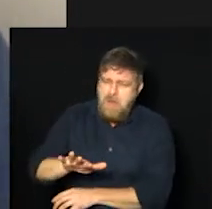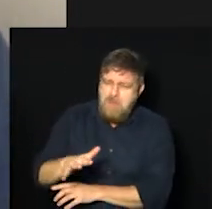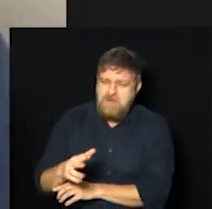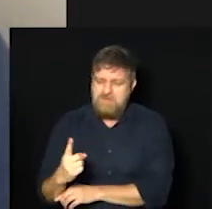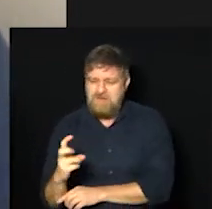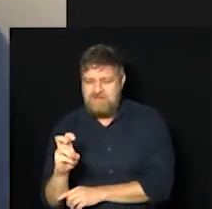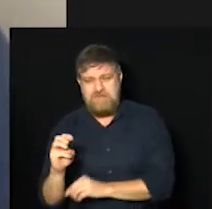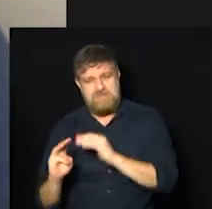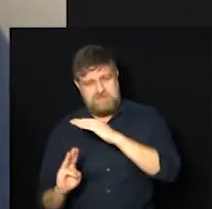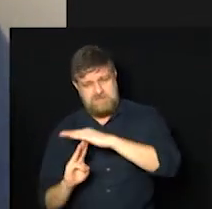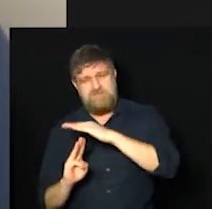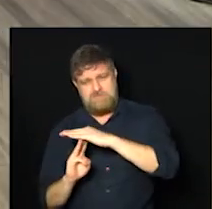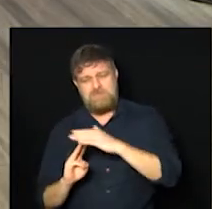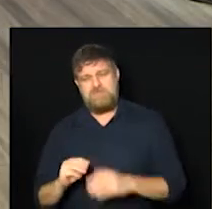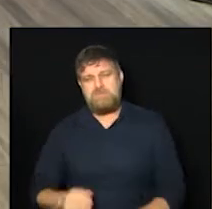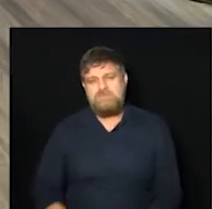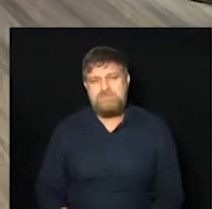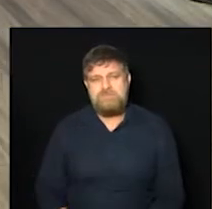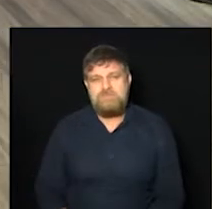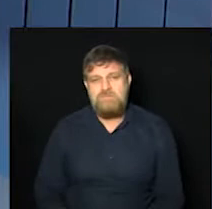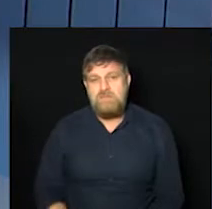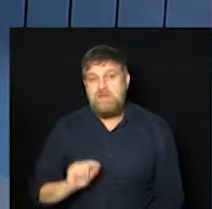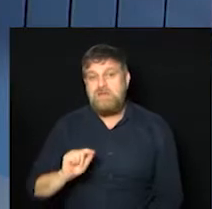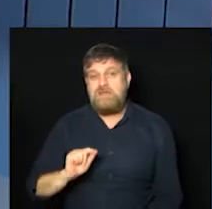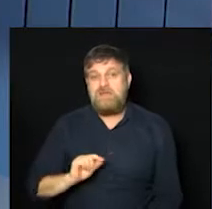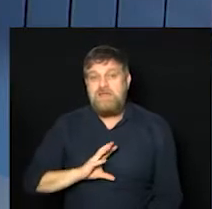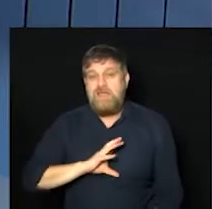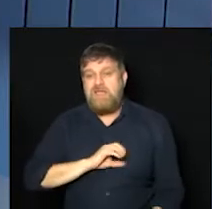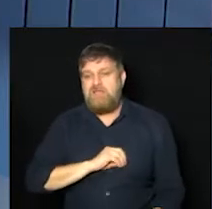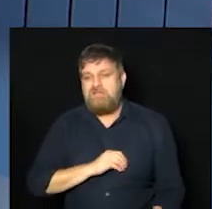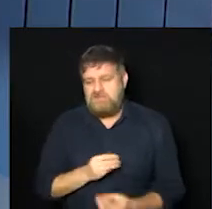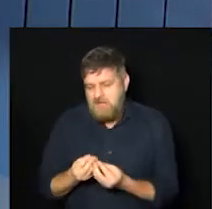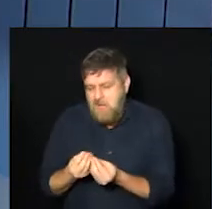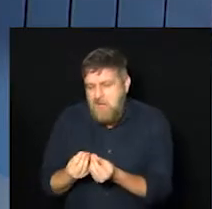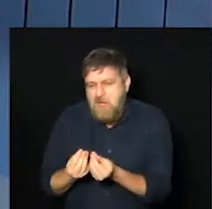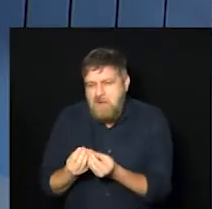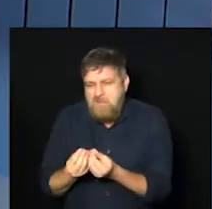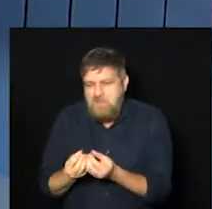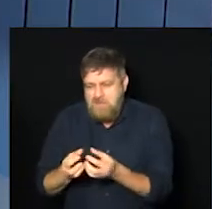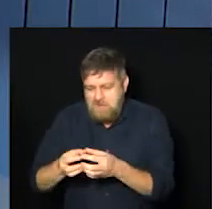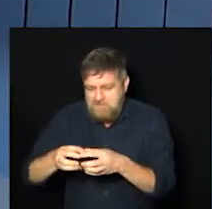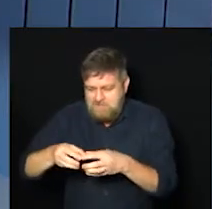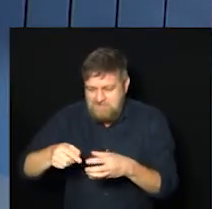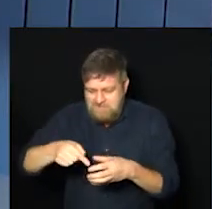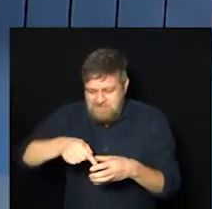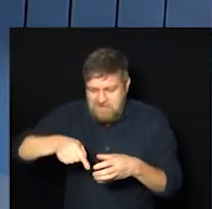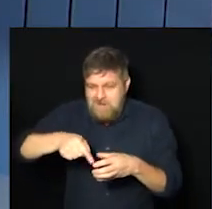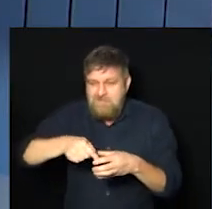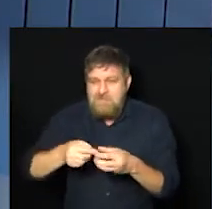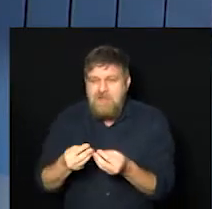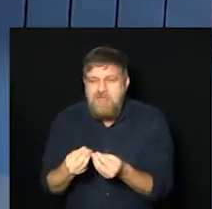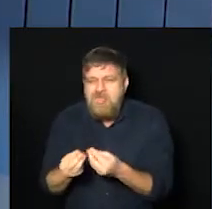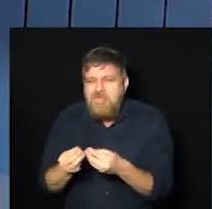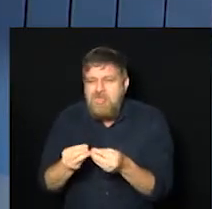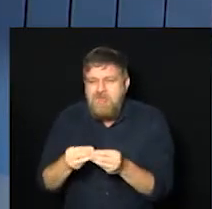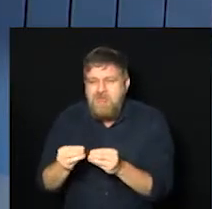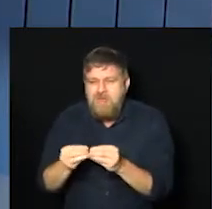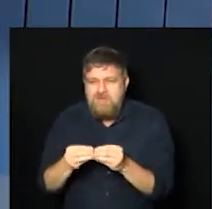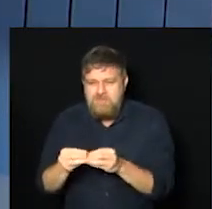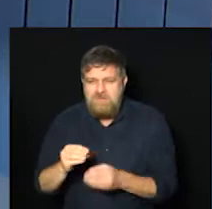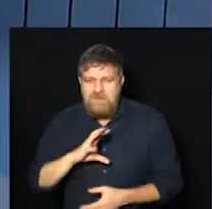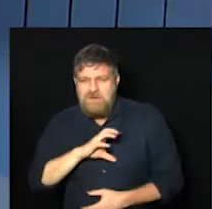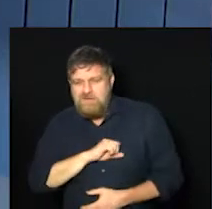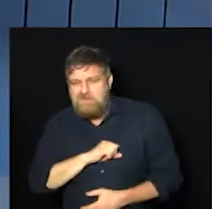15 minutos. Agora, quem gosta de gema mole, porque tem essa história do ovo frito, né? Gema mole,